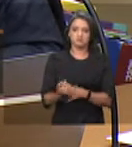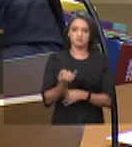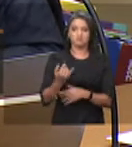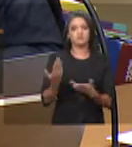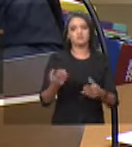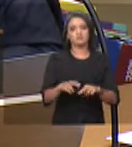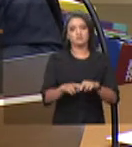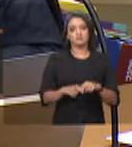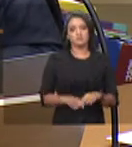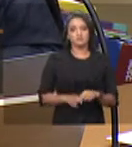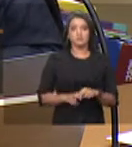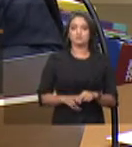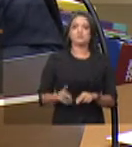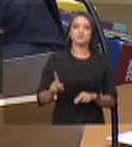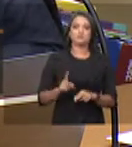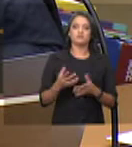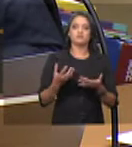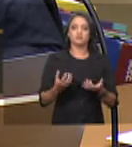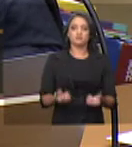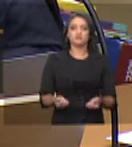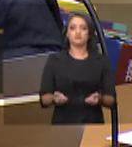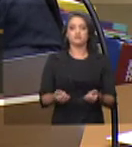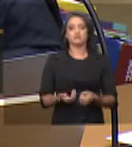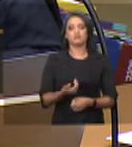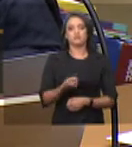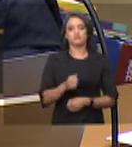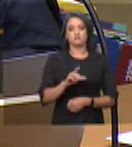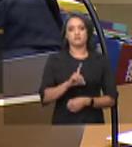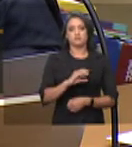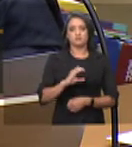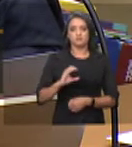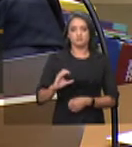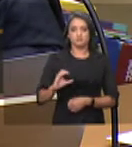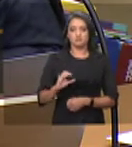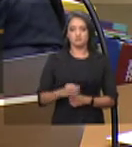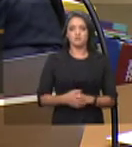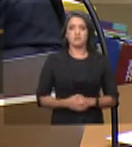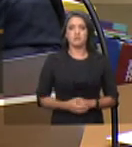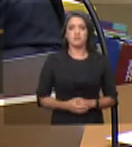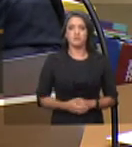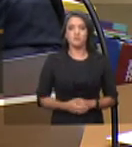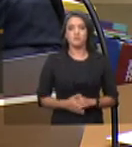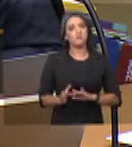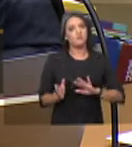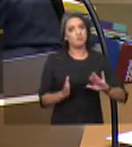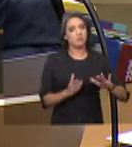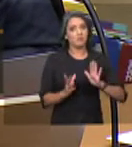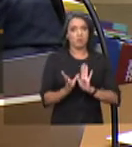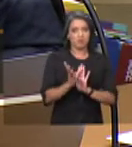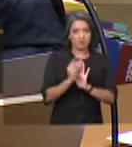dc51 requerente acesso Nacional quem vota o excelentíssimo Ministro André Mendonça